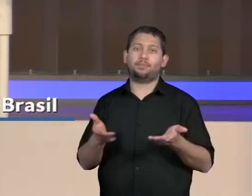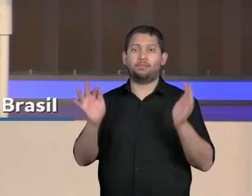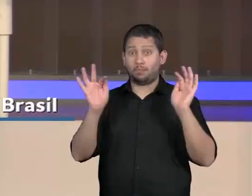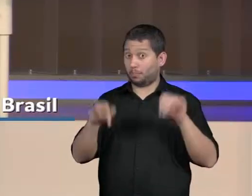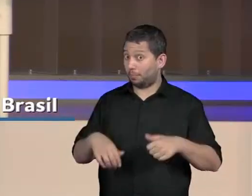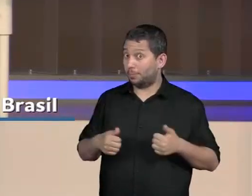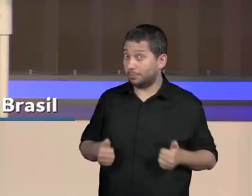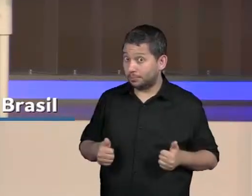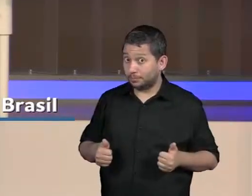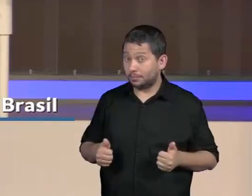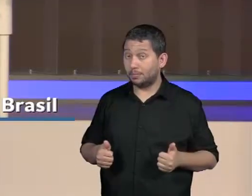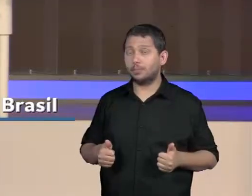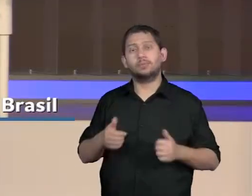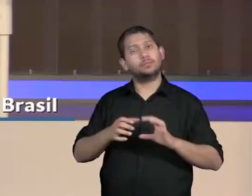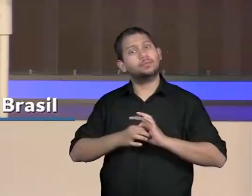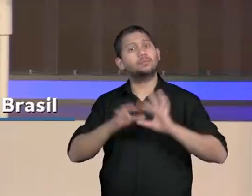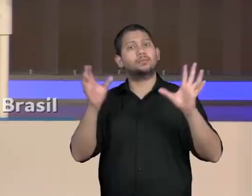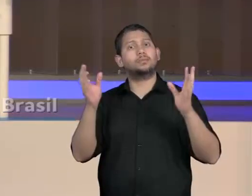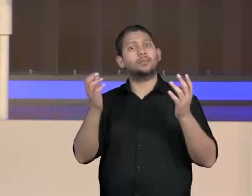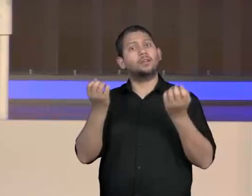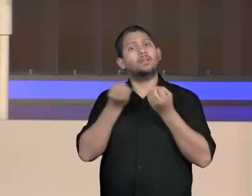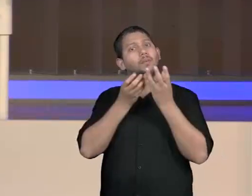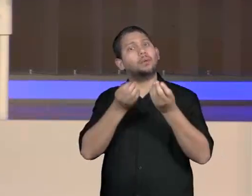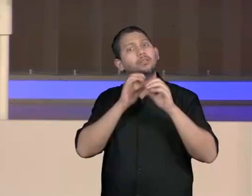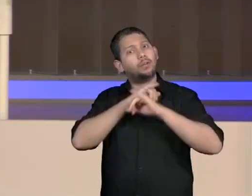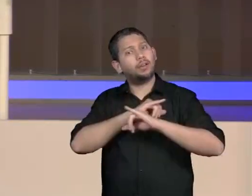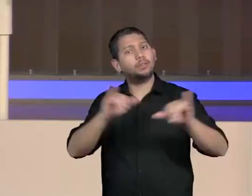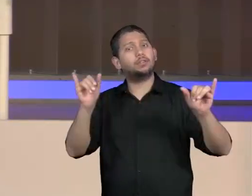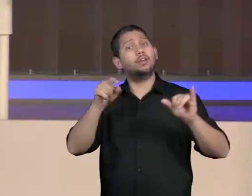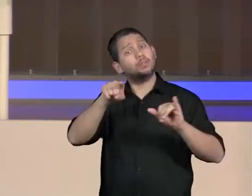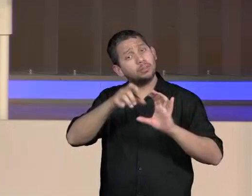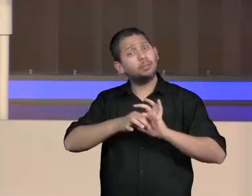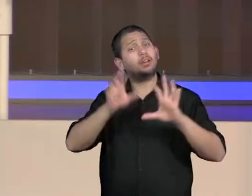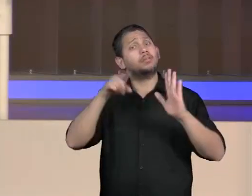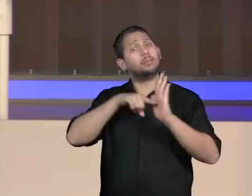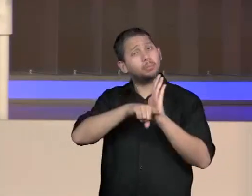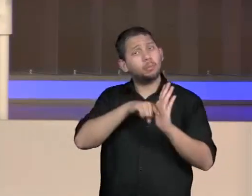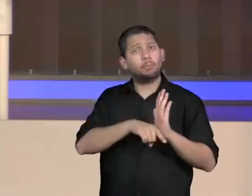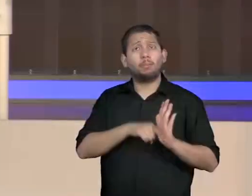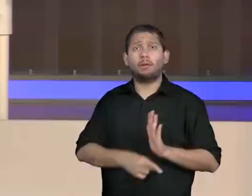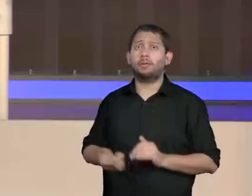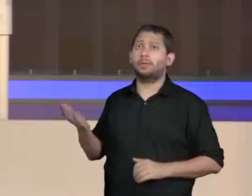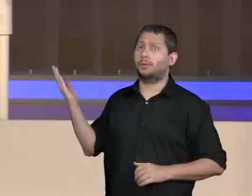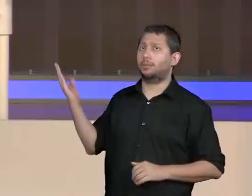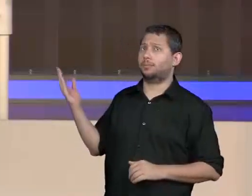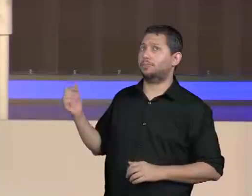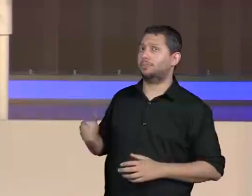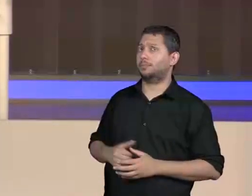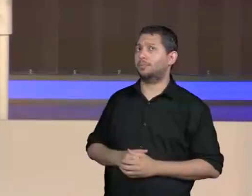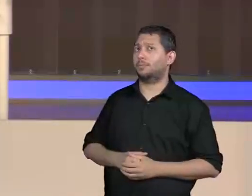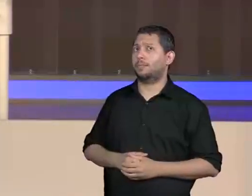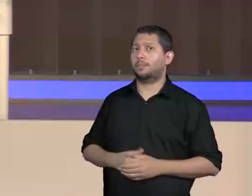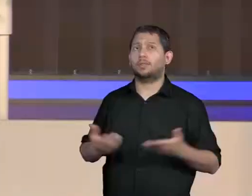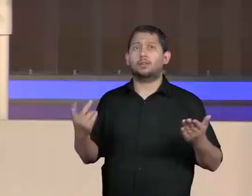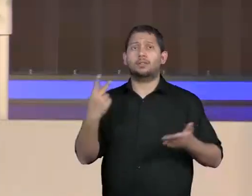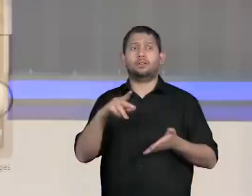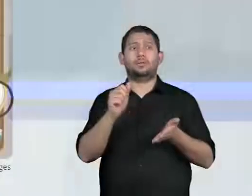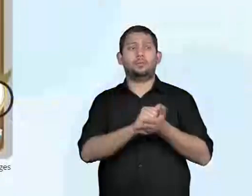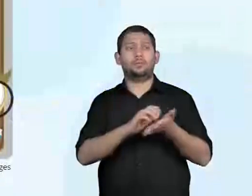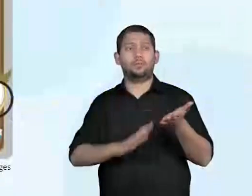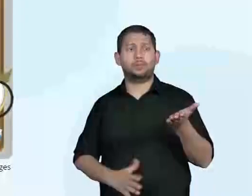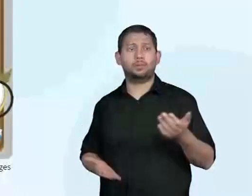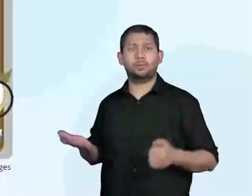aqui. Utilizem essas informações, pesquisem imagens. Olha só, eu vou colocar qual é a atividade de